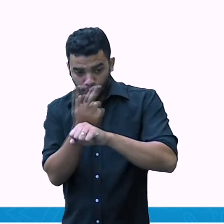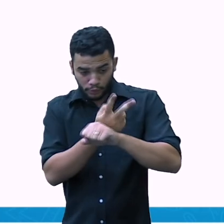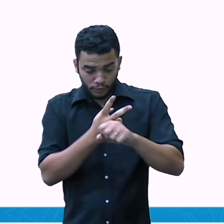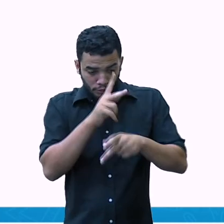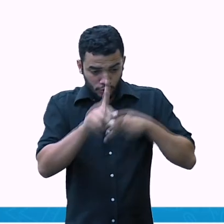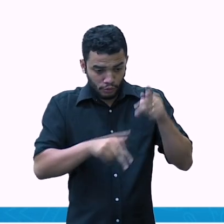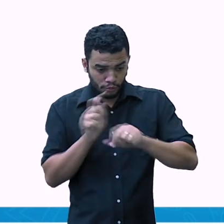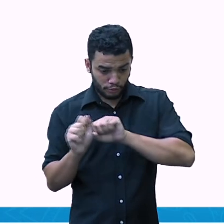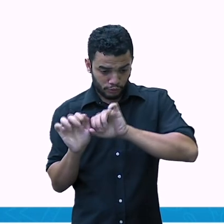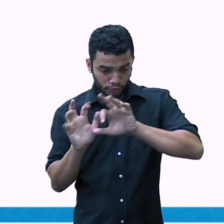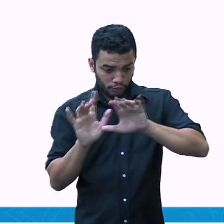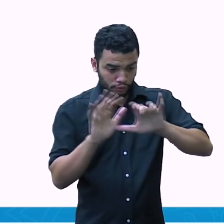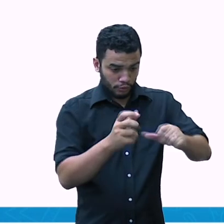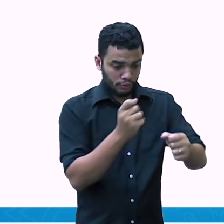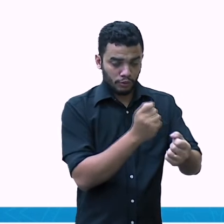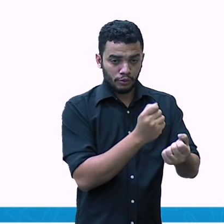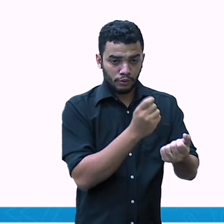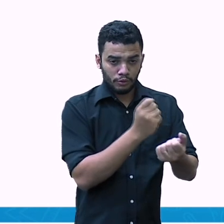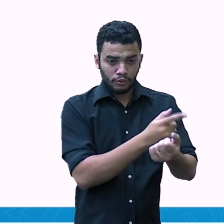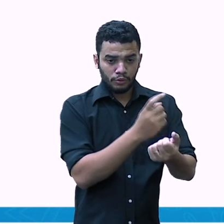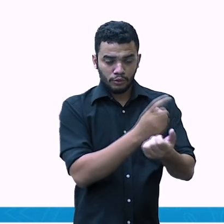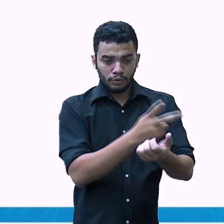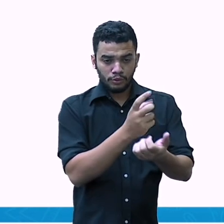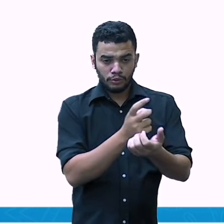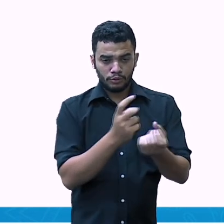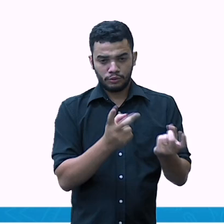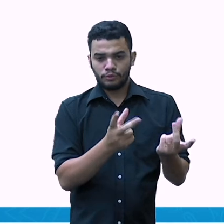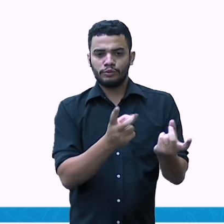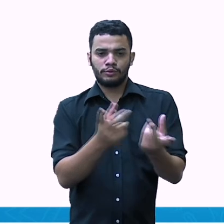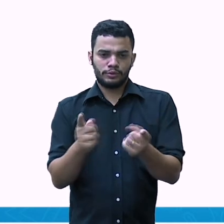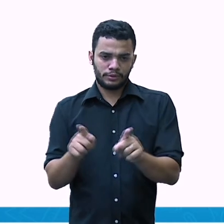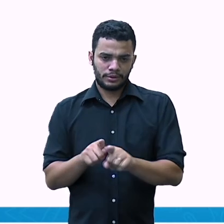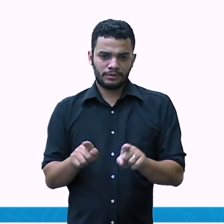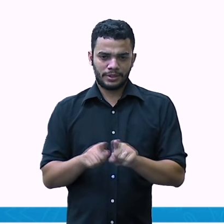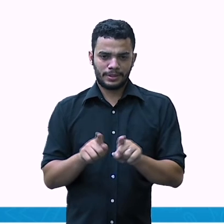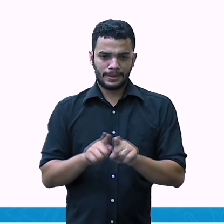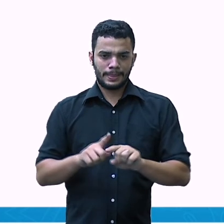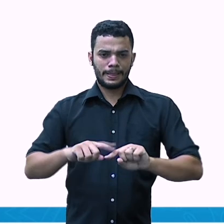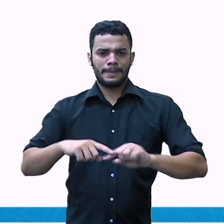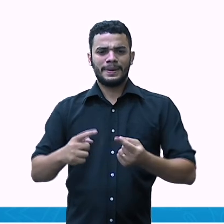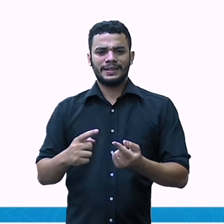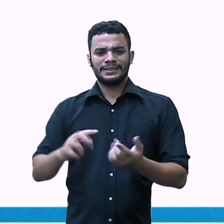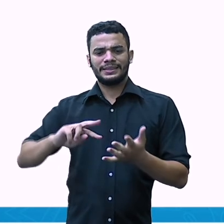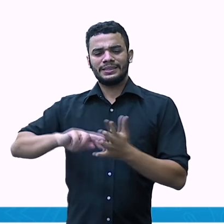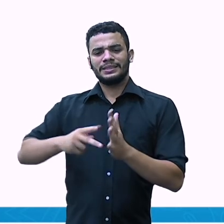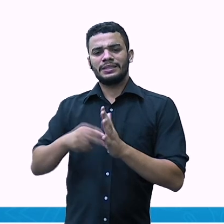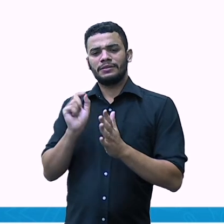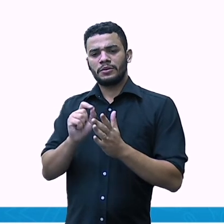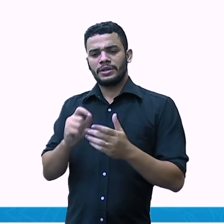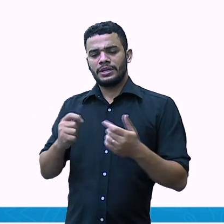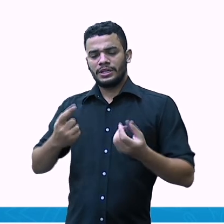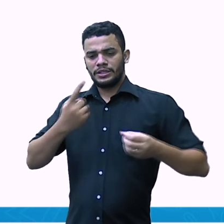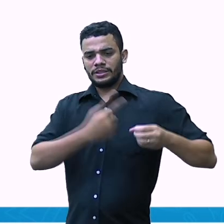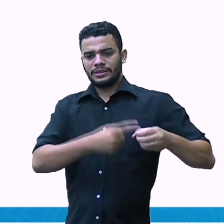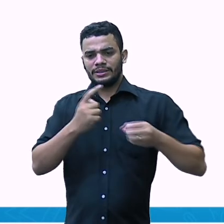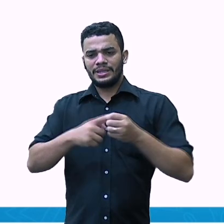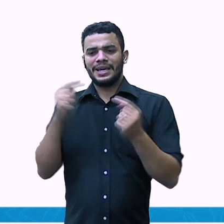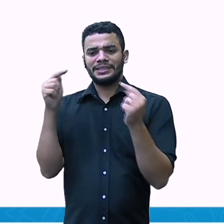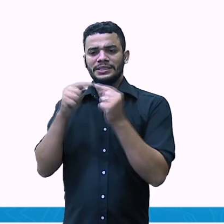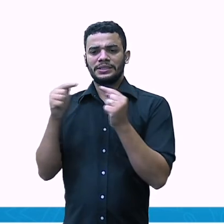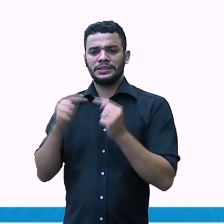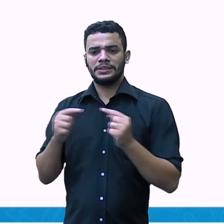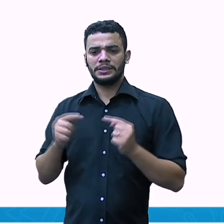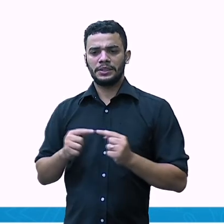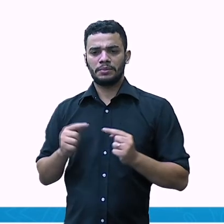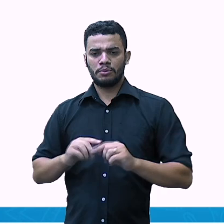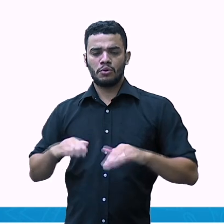uma cidade comercial, industrial, planejada, portuária ou religiosa? Bem, nós estamos falando